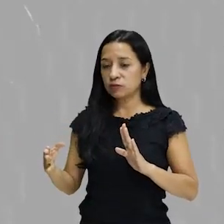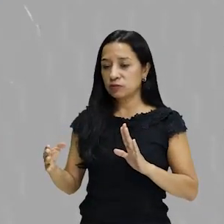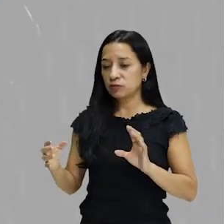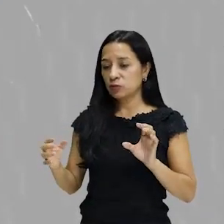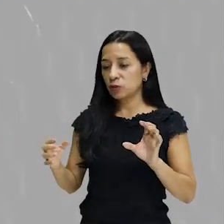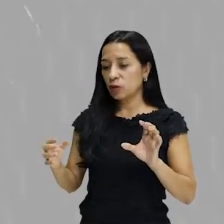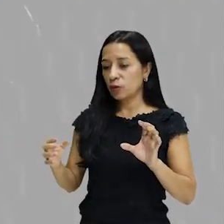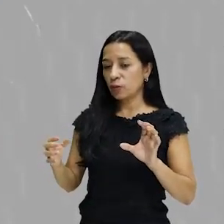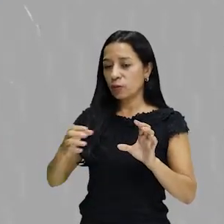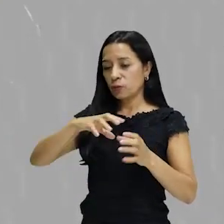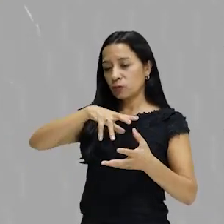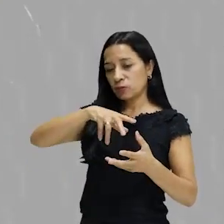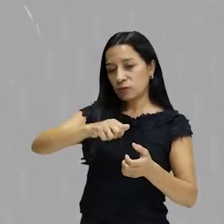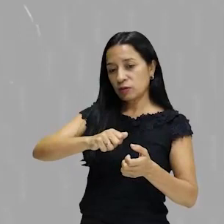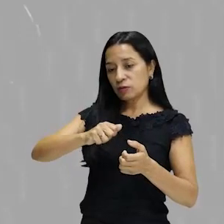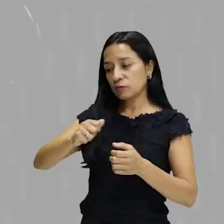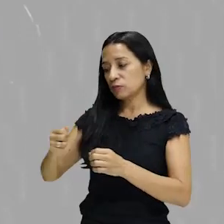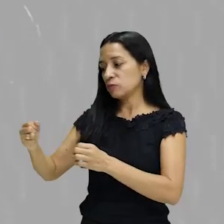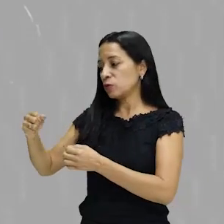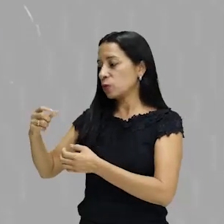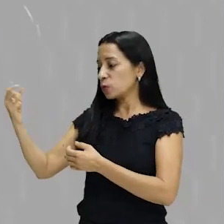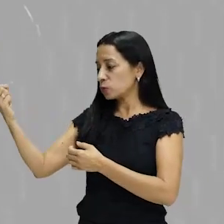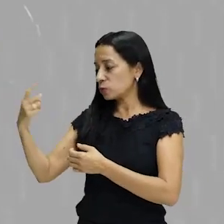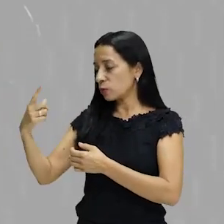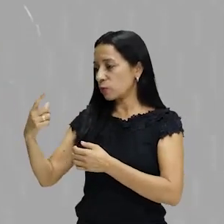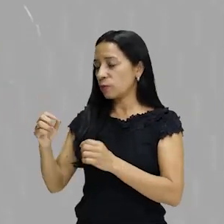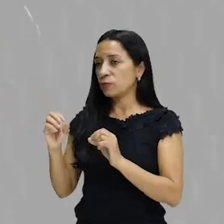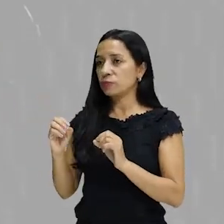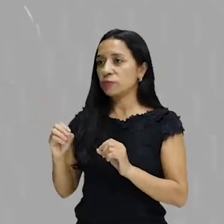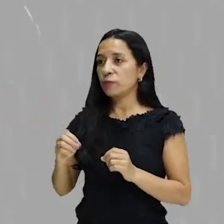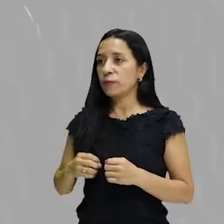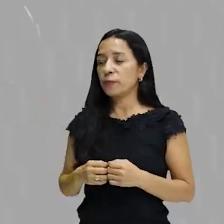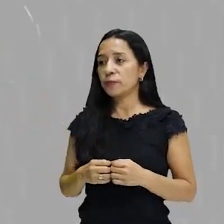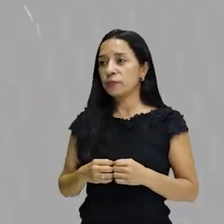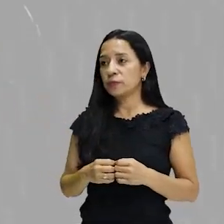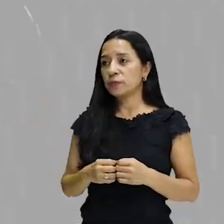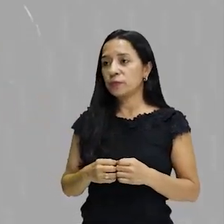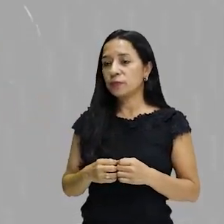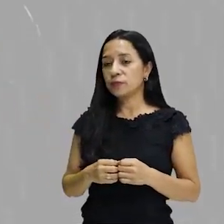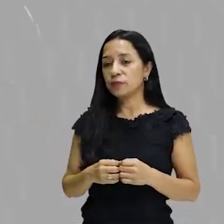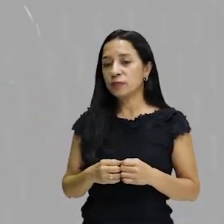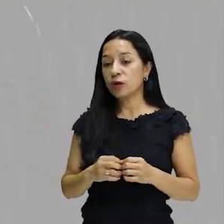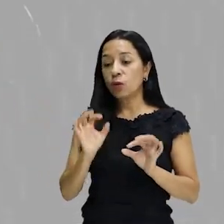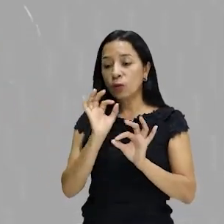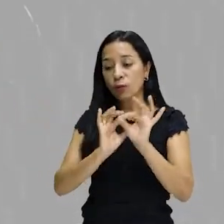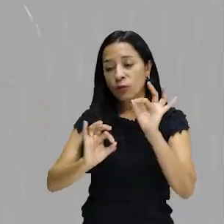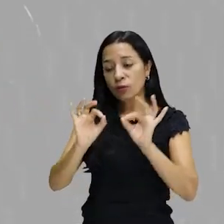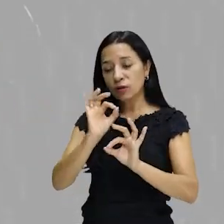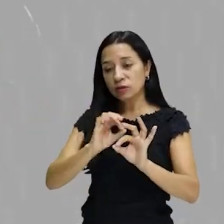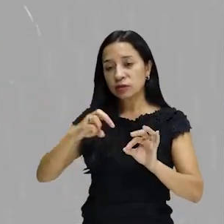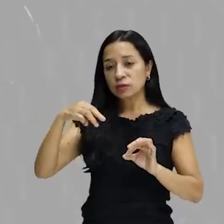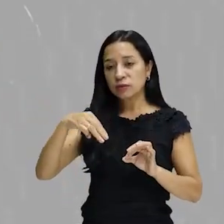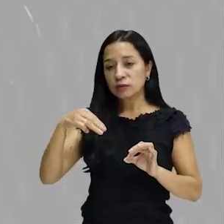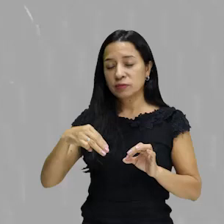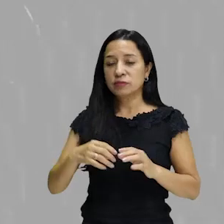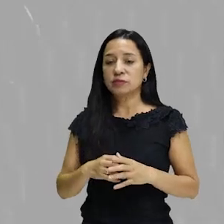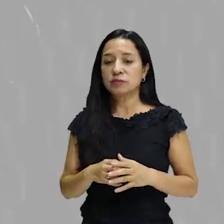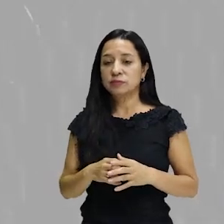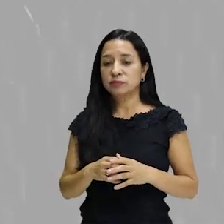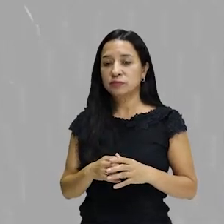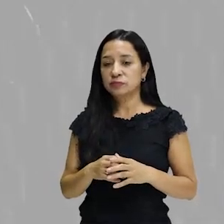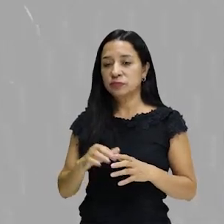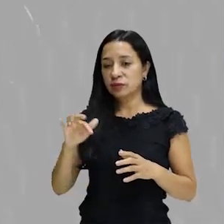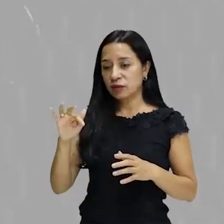eles, né? Entre seu centro de massa aí, ok? Então ele vai formular matematicamente o quê? Vai dizer que força vai ser igual